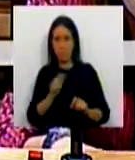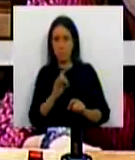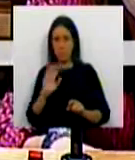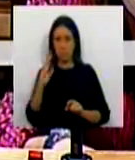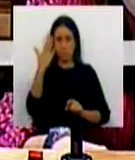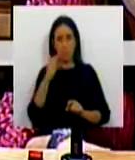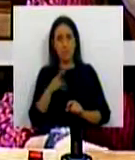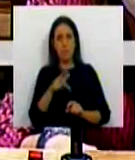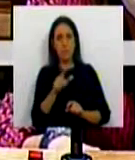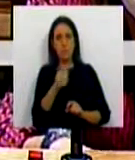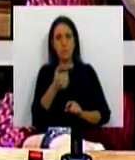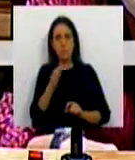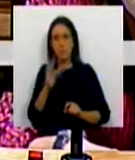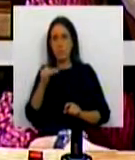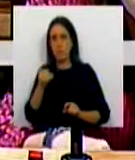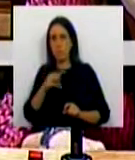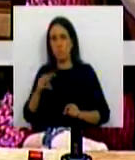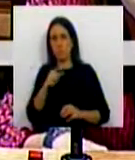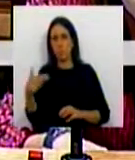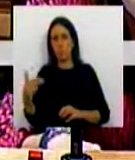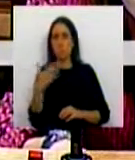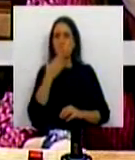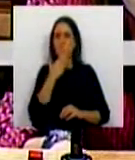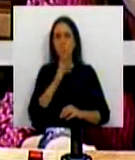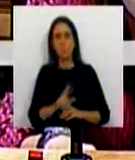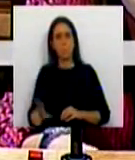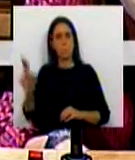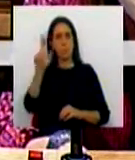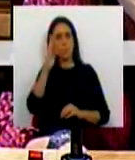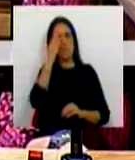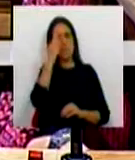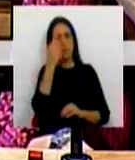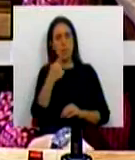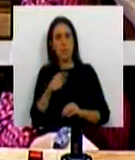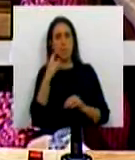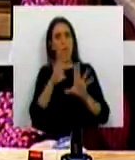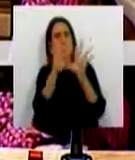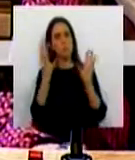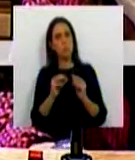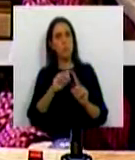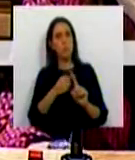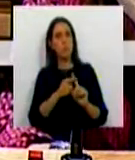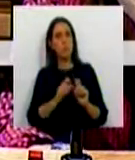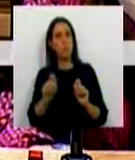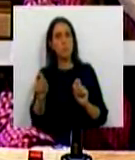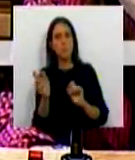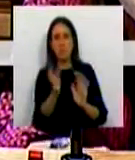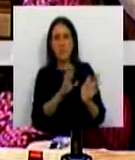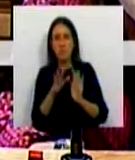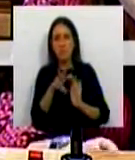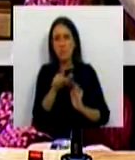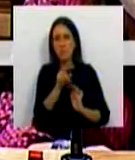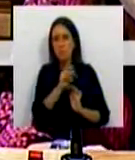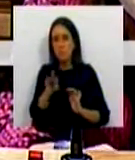1.542 milhões de euros. Uma melhoria superior àquela que está prevista para o conjunto do ano, que é de cerca de 1.300